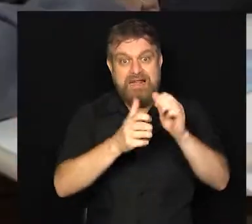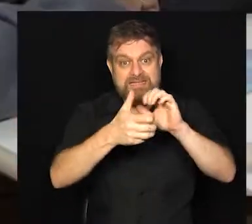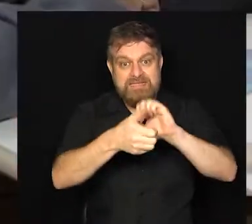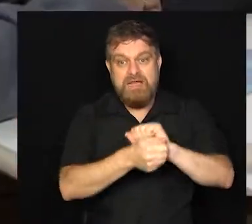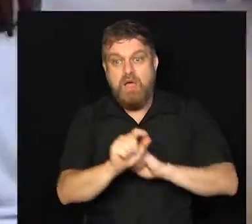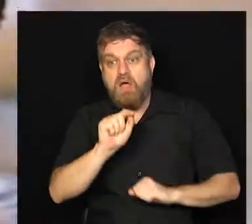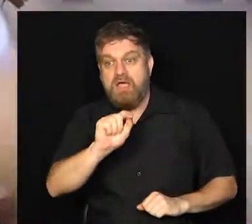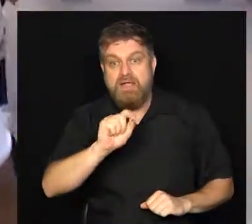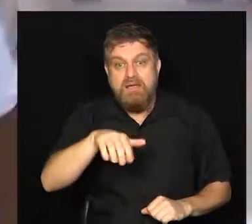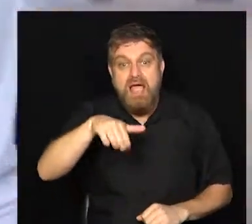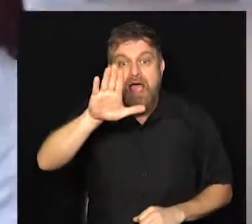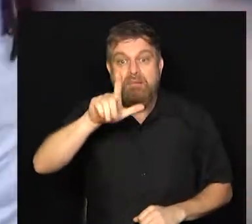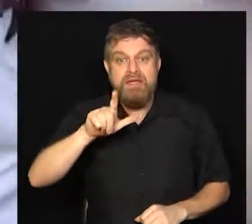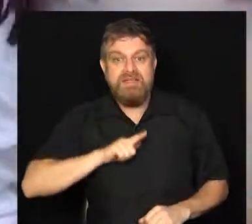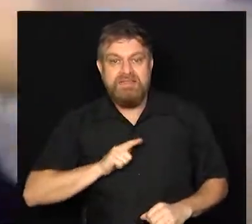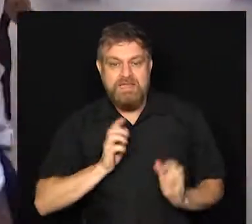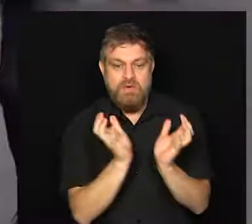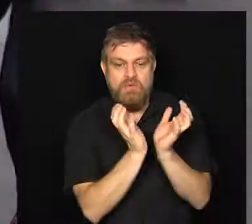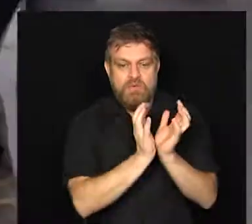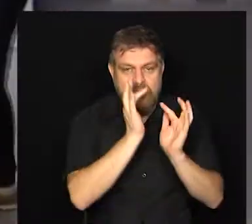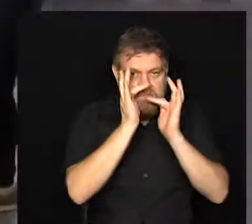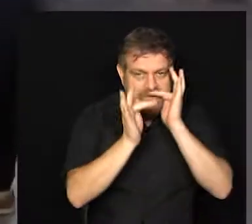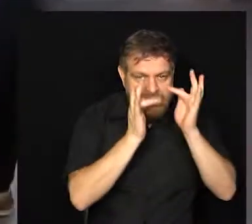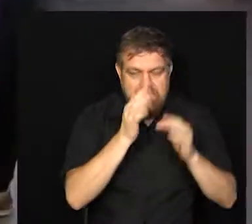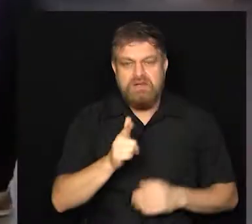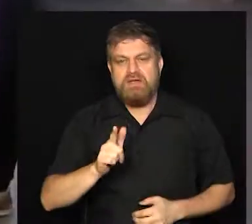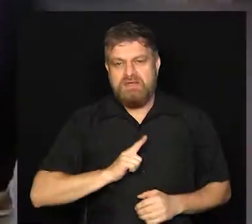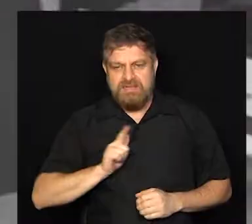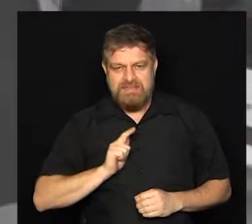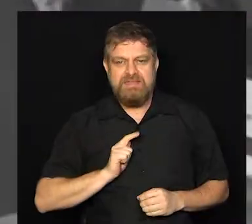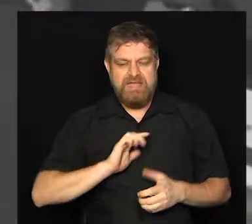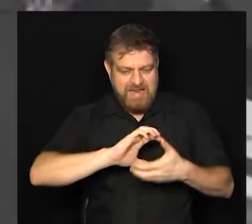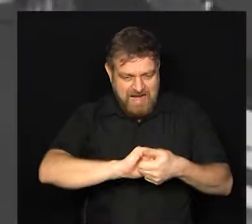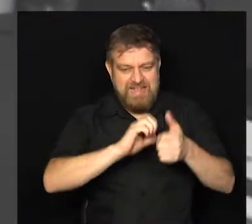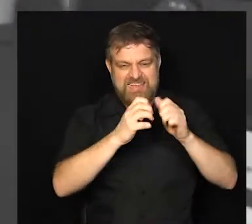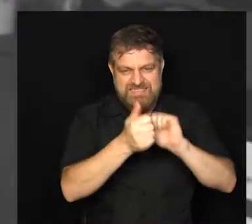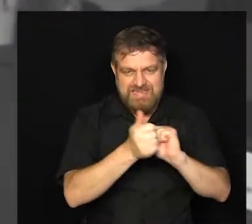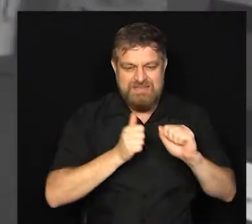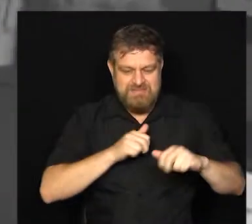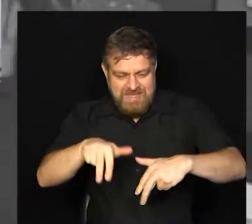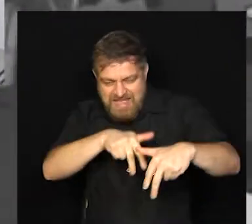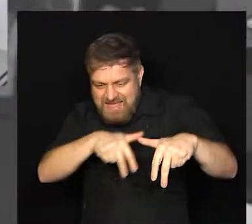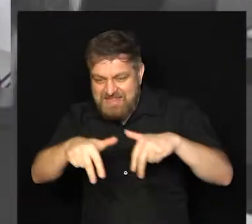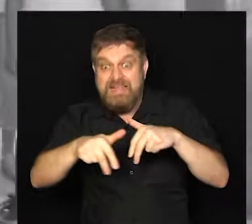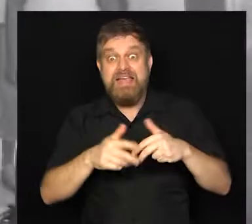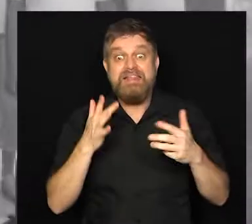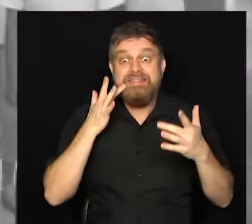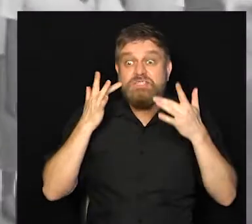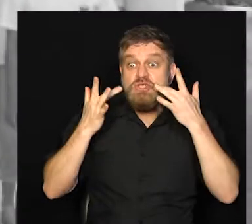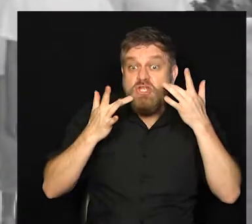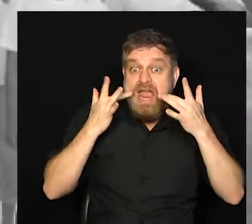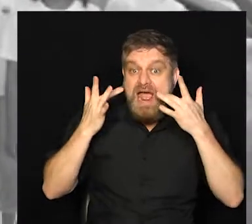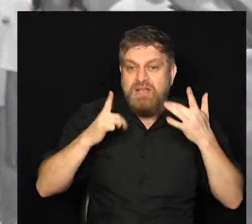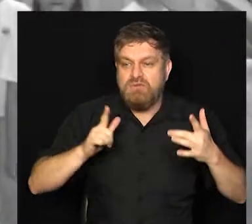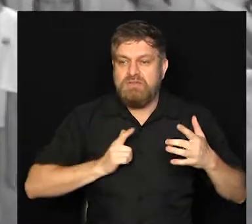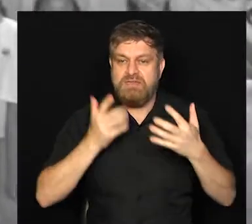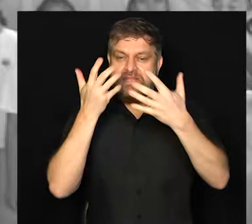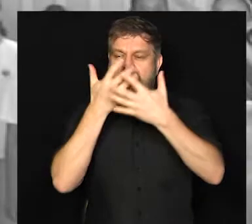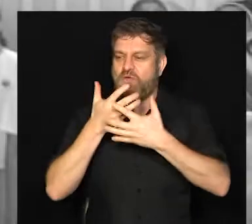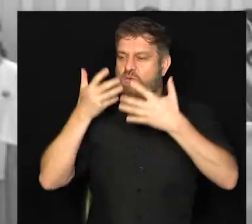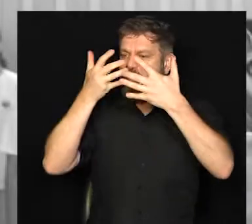Primavera faz? Olha, tem o reforço escolar, tem o artesanato, tem o hip hop, tem o teatro, tem o canto